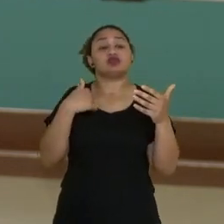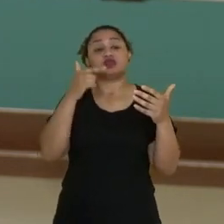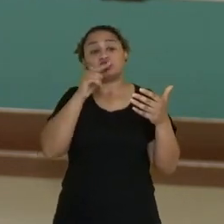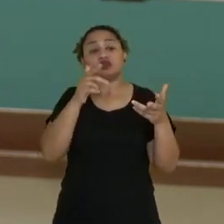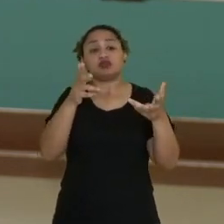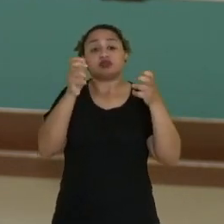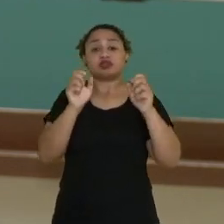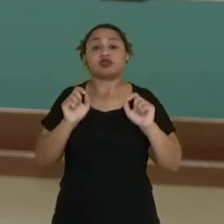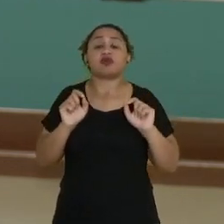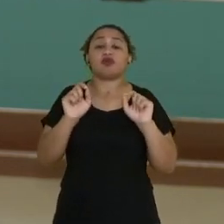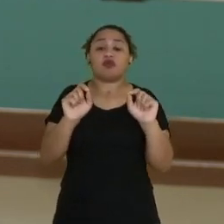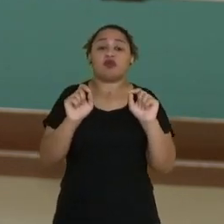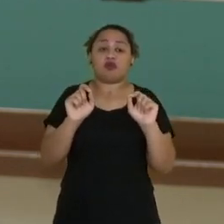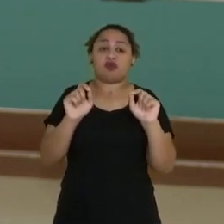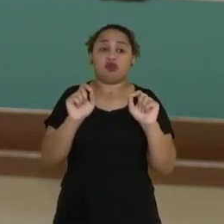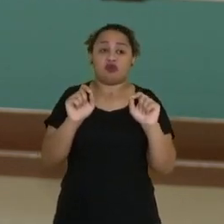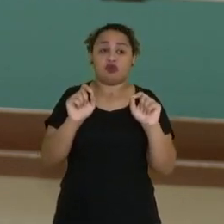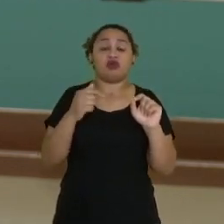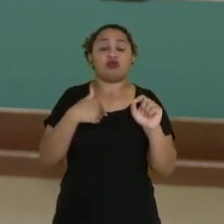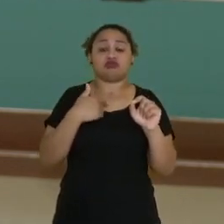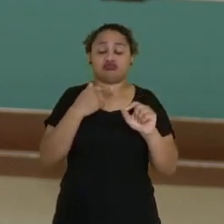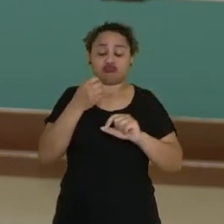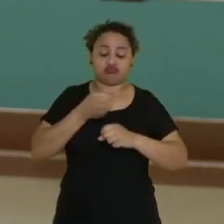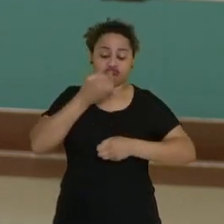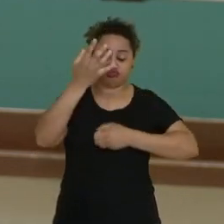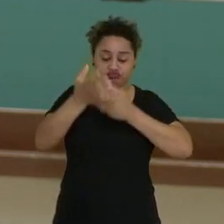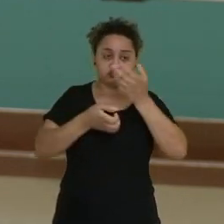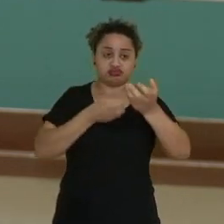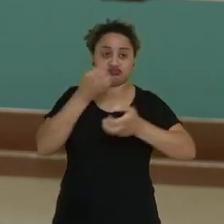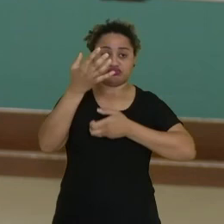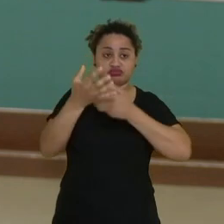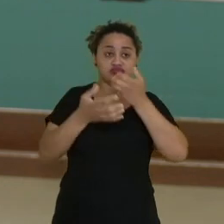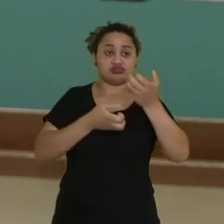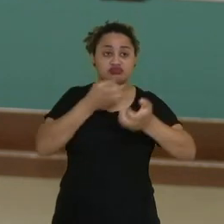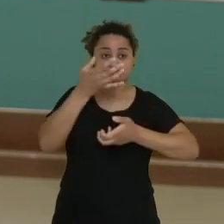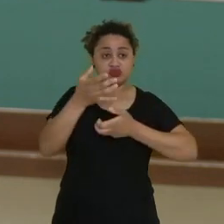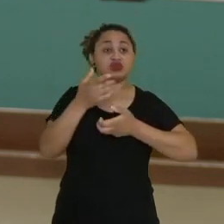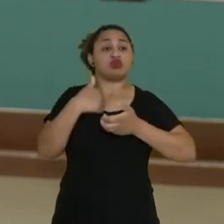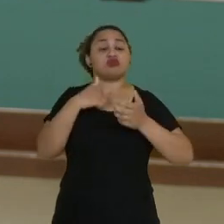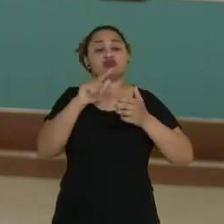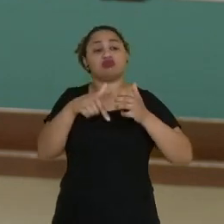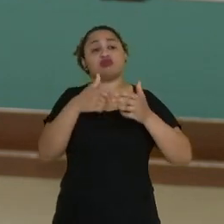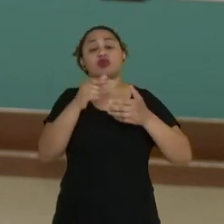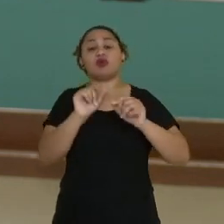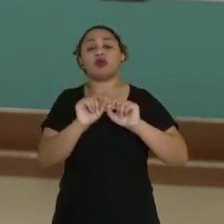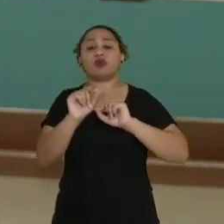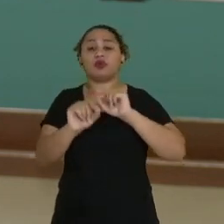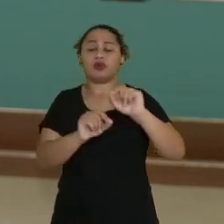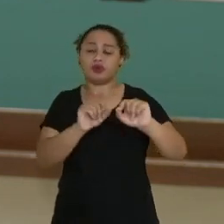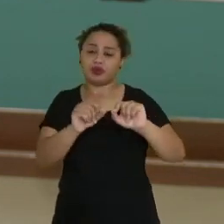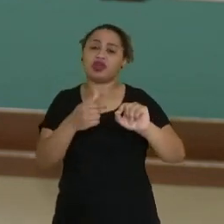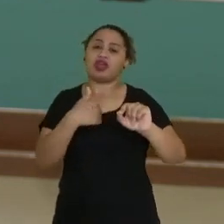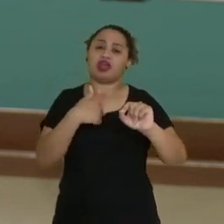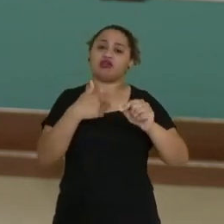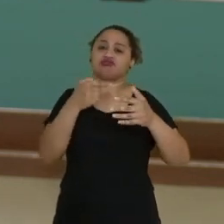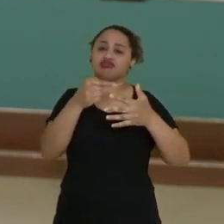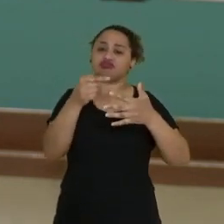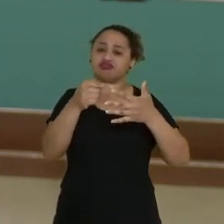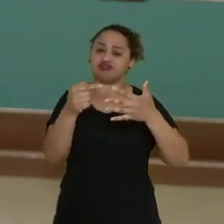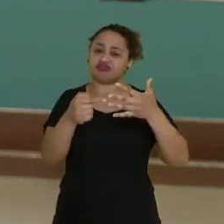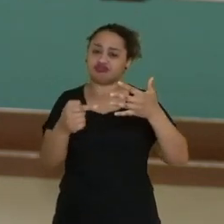que o quê? Que um relato, né? A partir do quê? Da sua